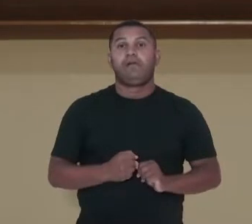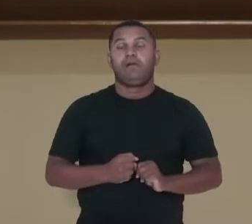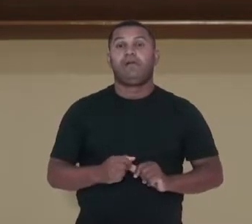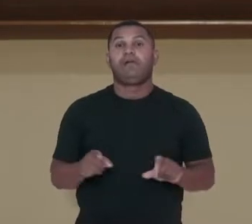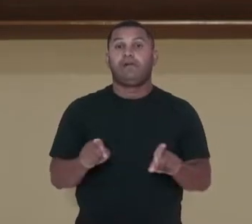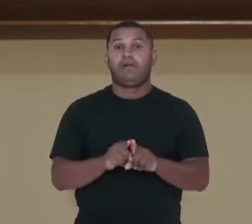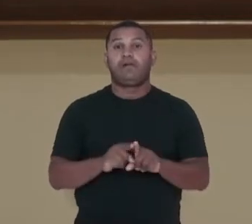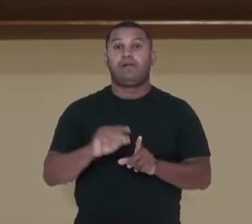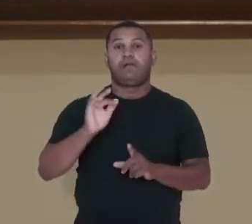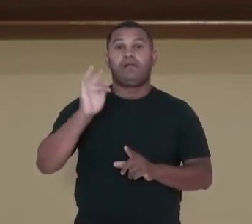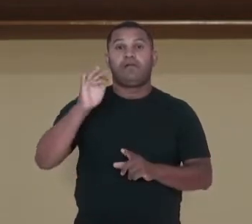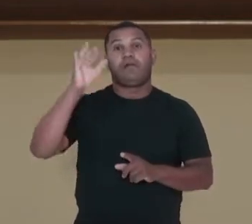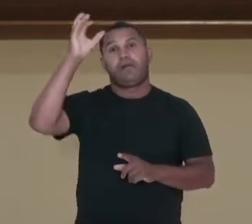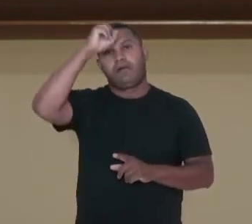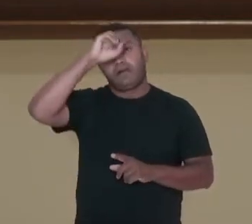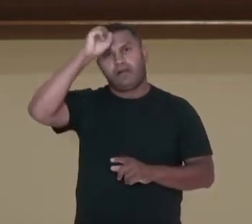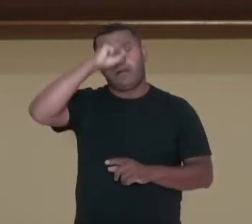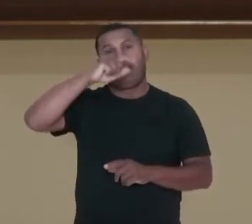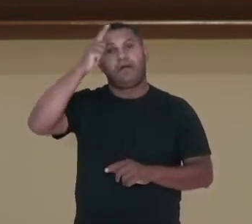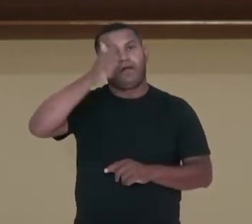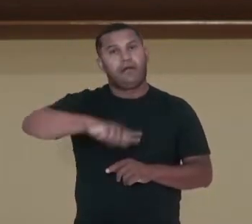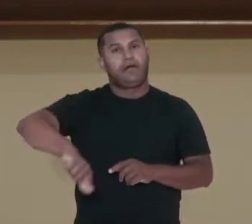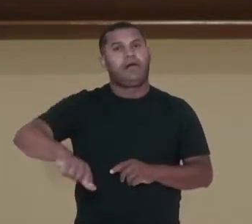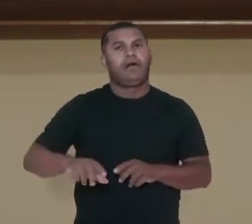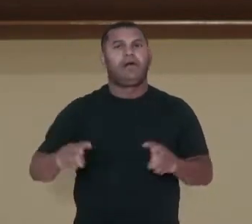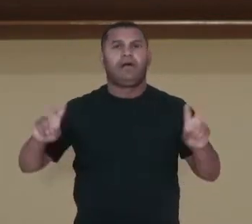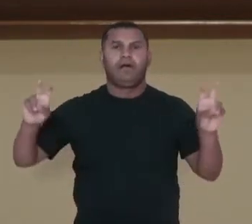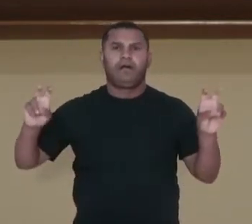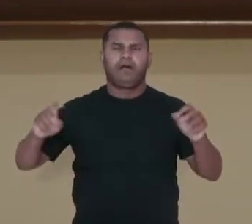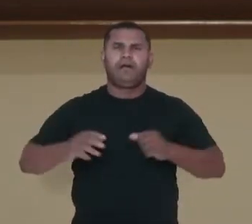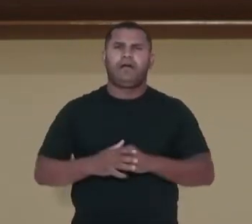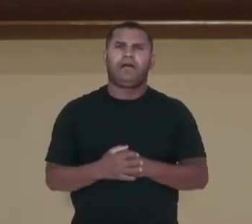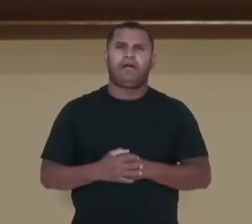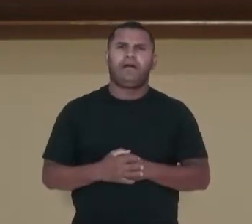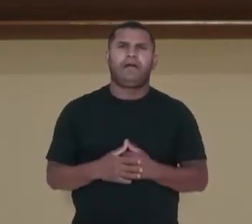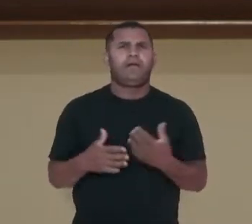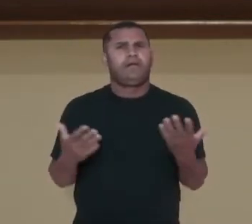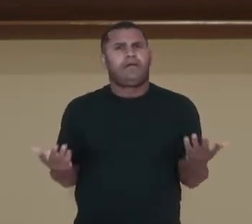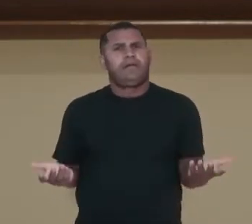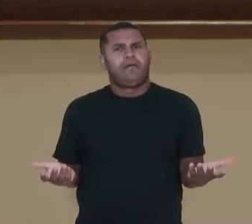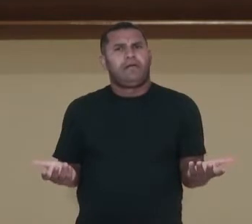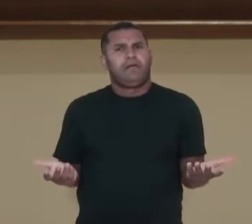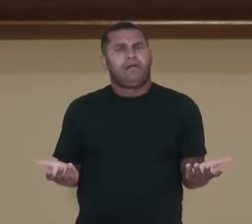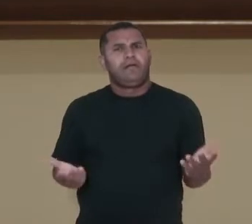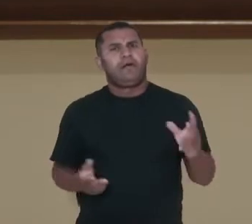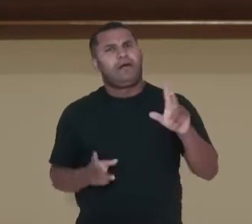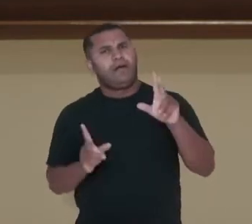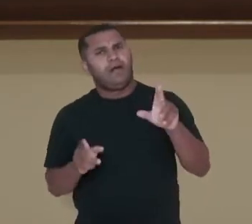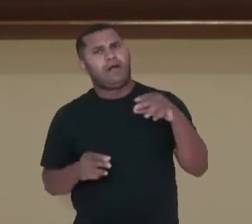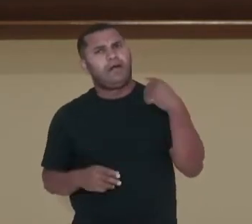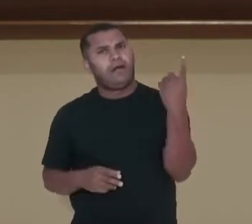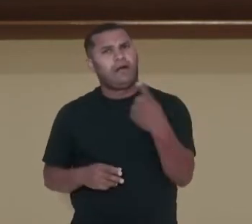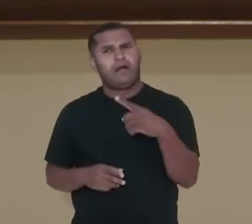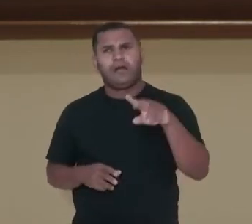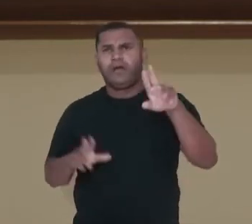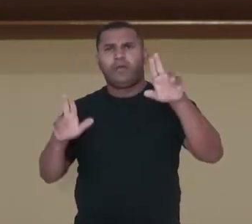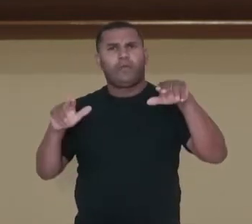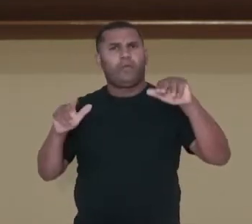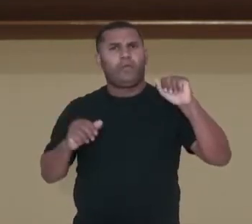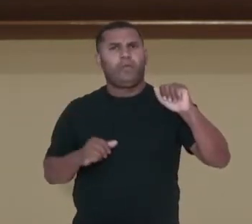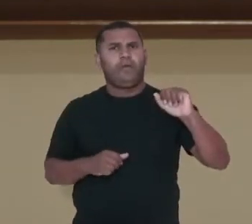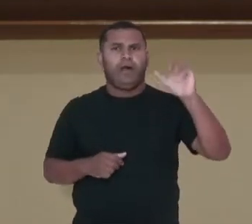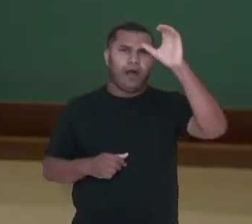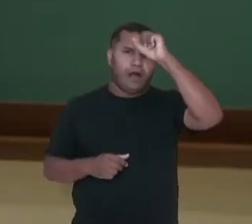deste assunto. Nossa, professora, quer dizer então que nós nunca aprendemos tudo a respeito de um determinado